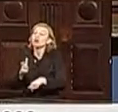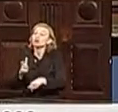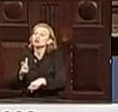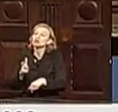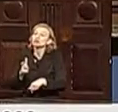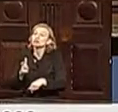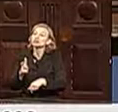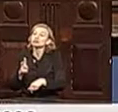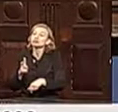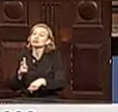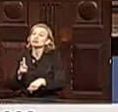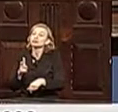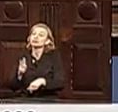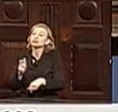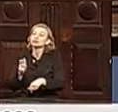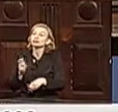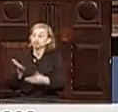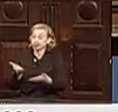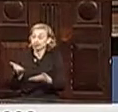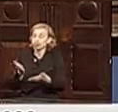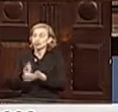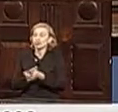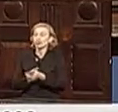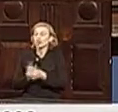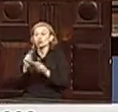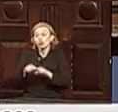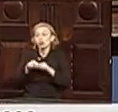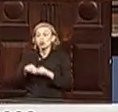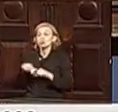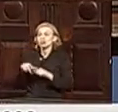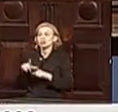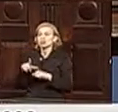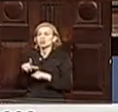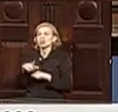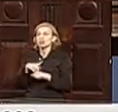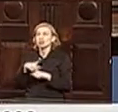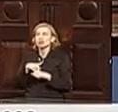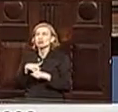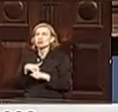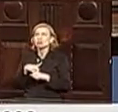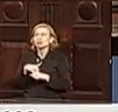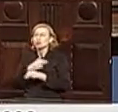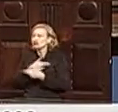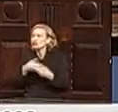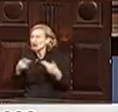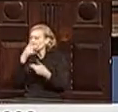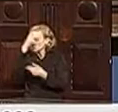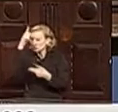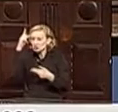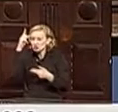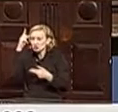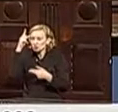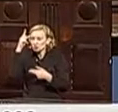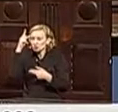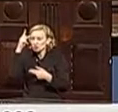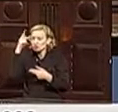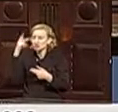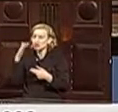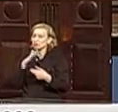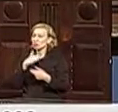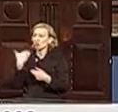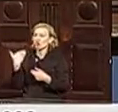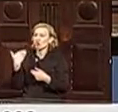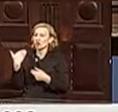queda livre. E é por isso que nós temos tantas pessoas atingidas por projéteis de